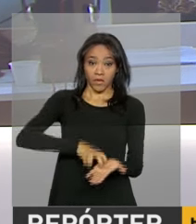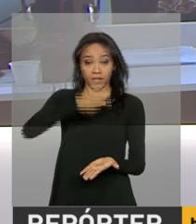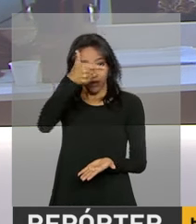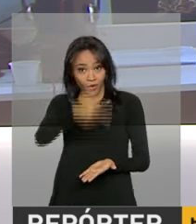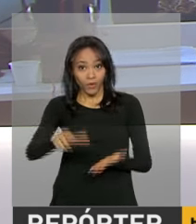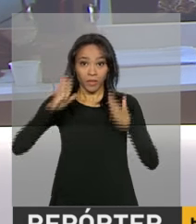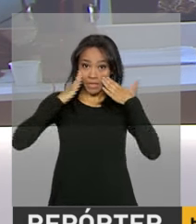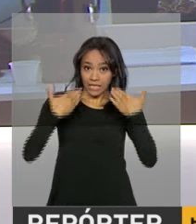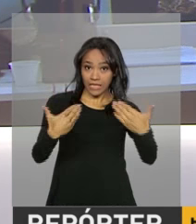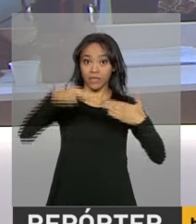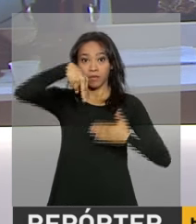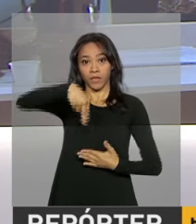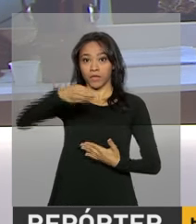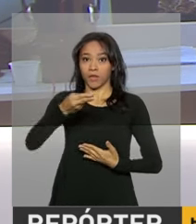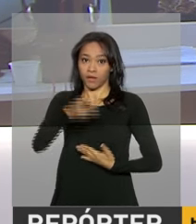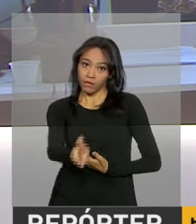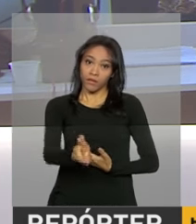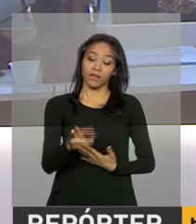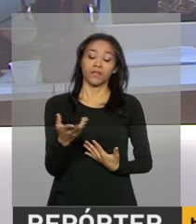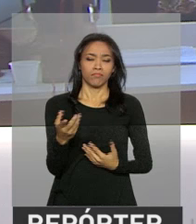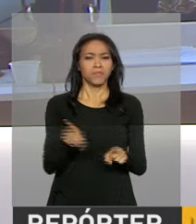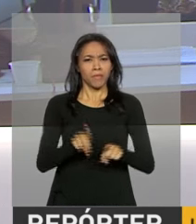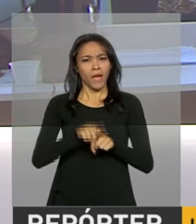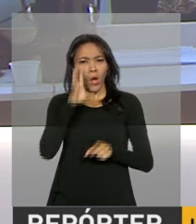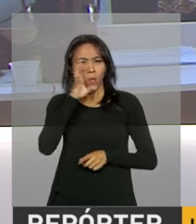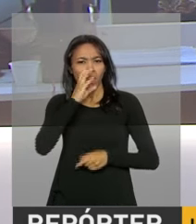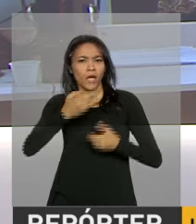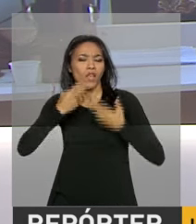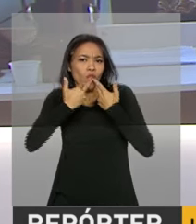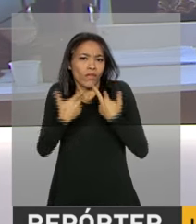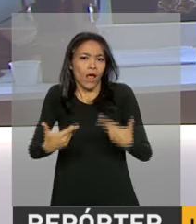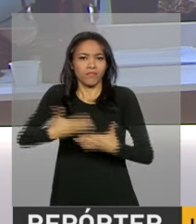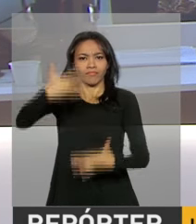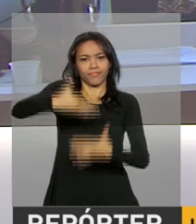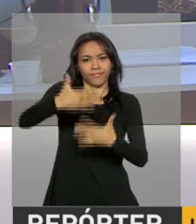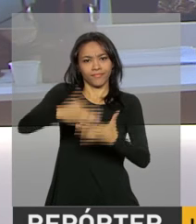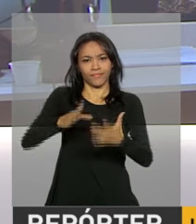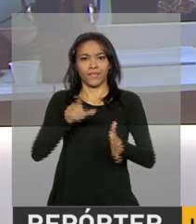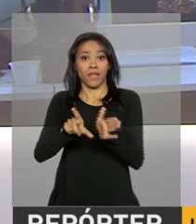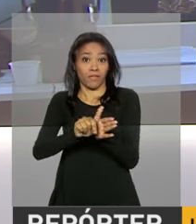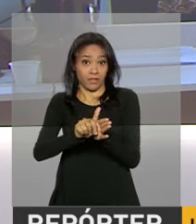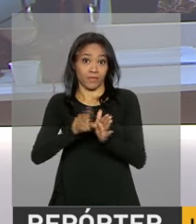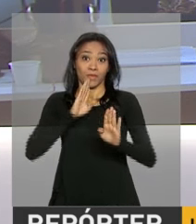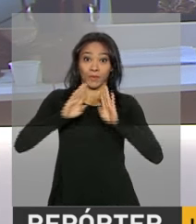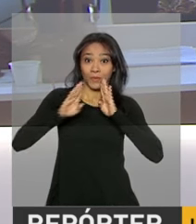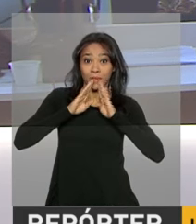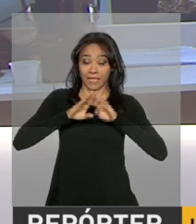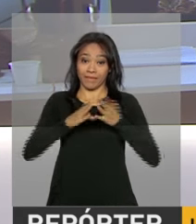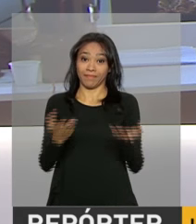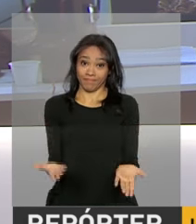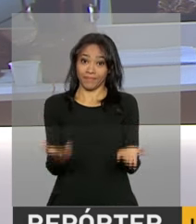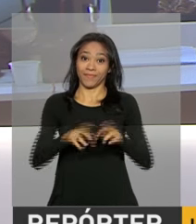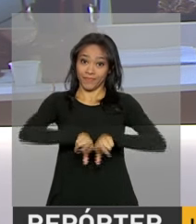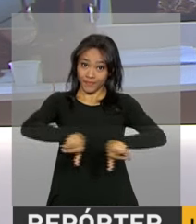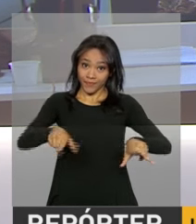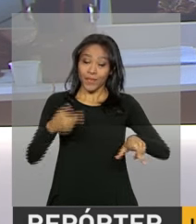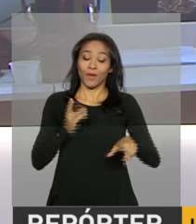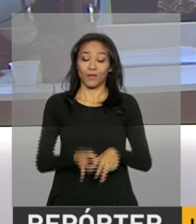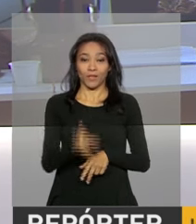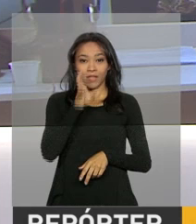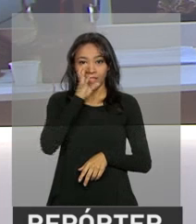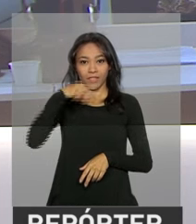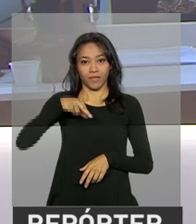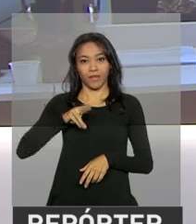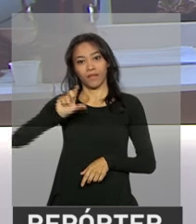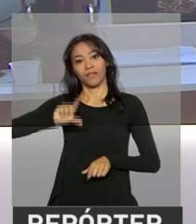próxima edição do Repórter NBR. Acompanhe também as novidades em nossas redes sociais, no Facebook, no Twitter e no YouTube. Continue